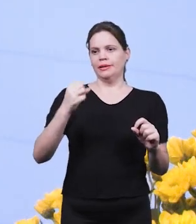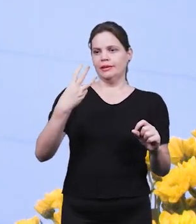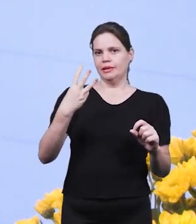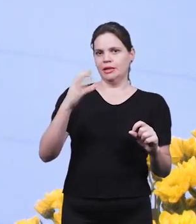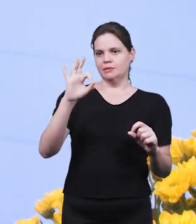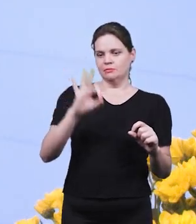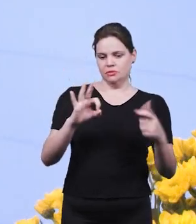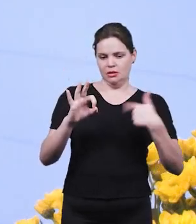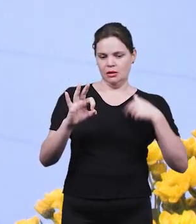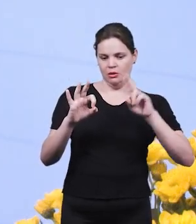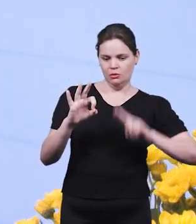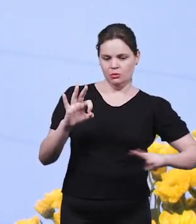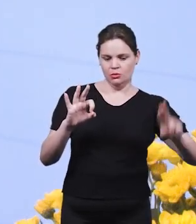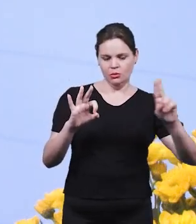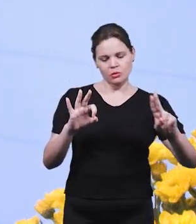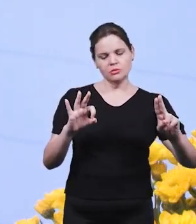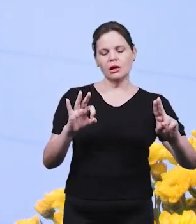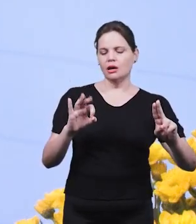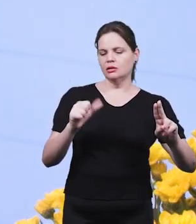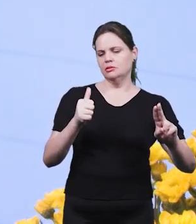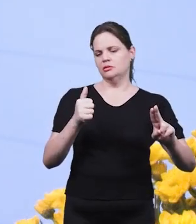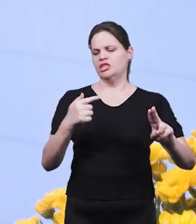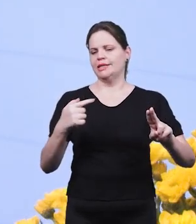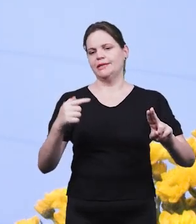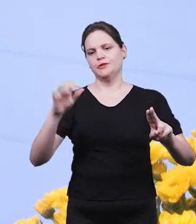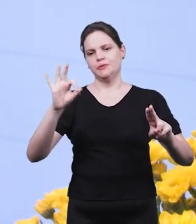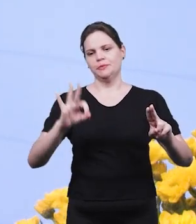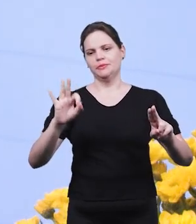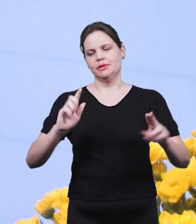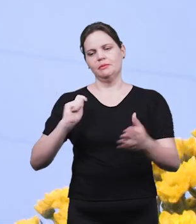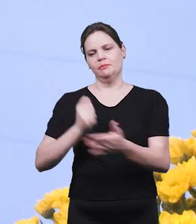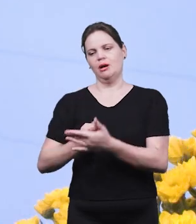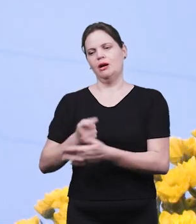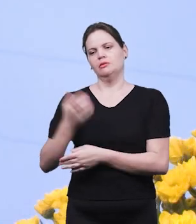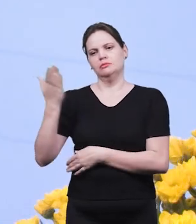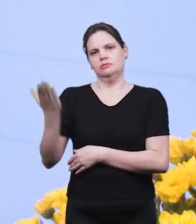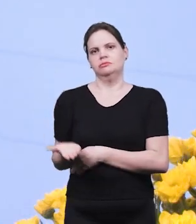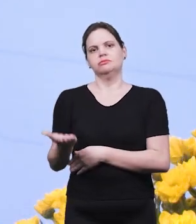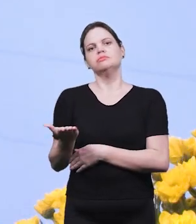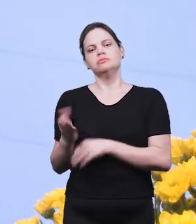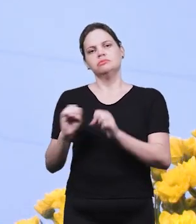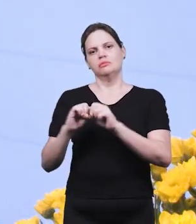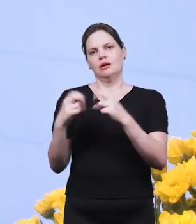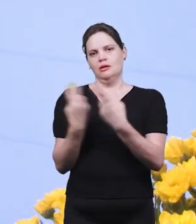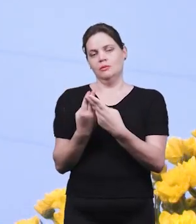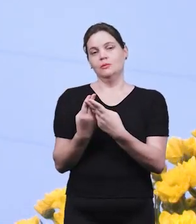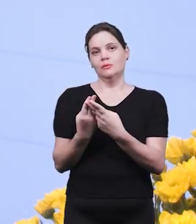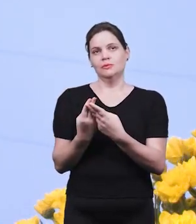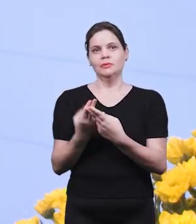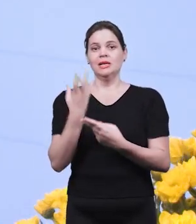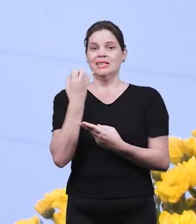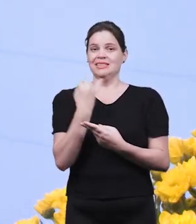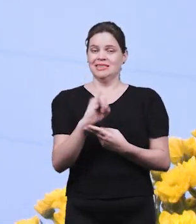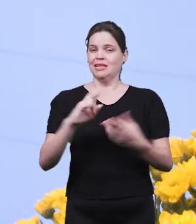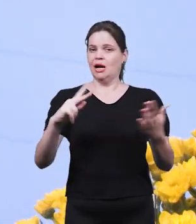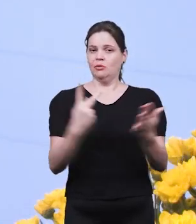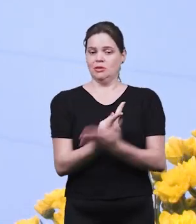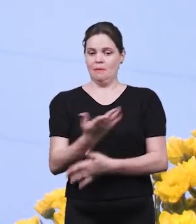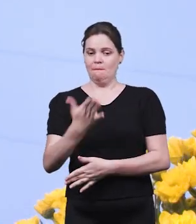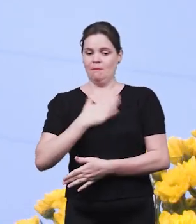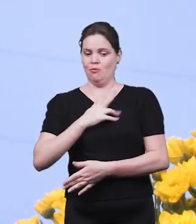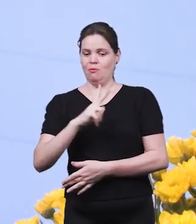que é 0,6, aí eu não sei como é que faz esse cálculo, mas paga essa taxa, é anual. E havendo